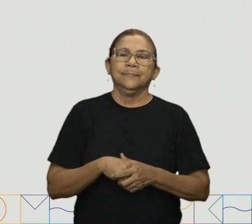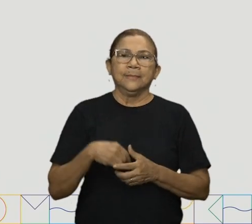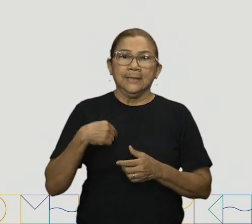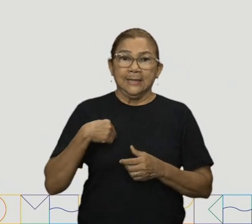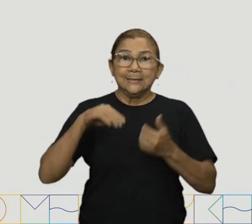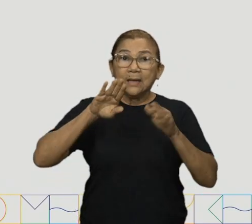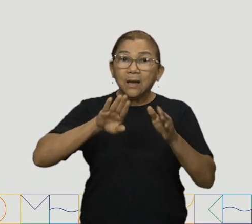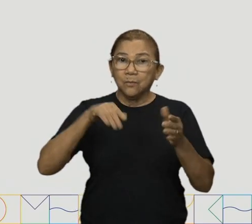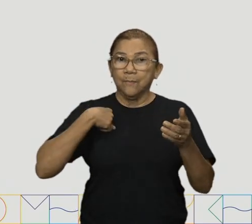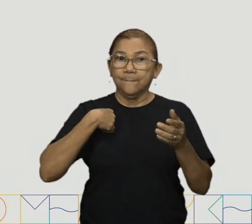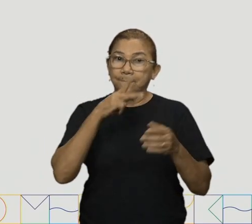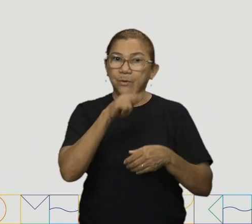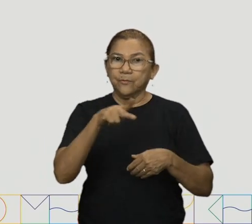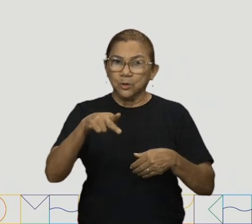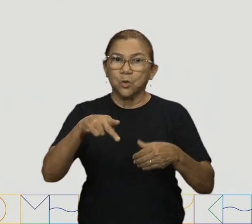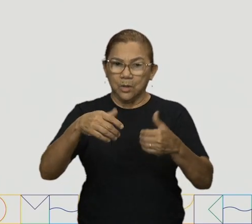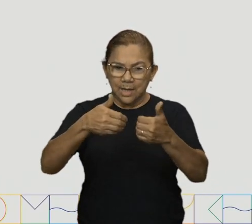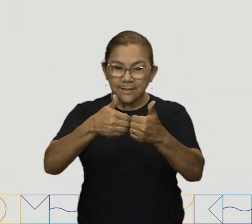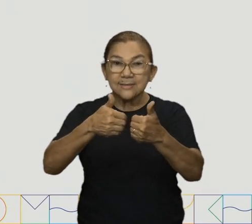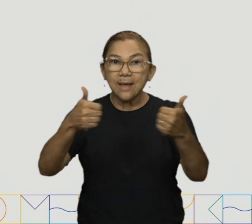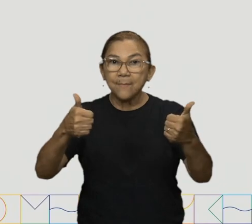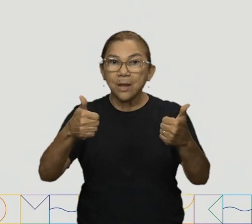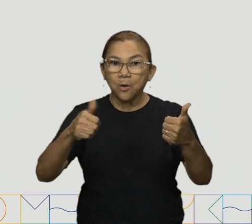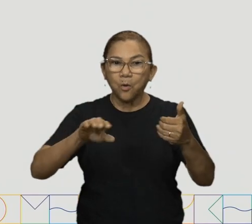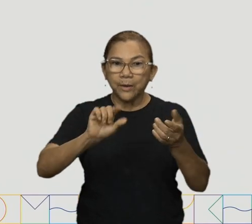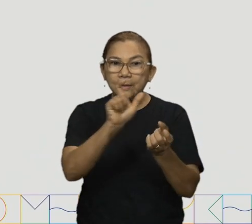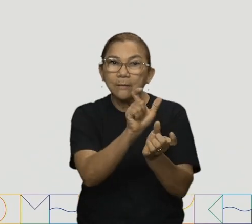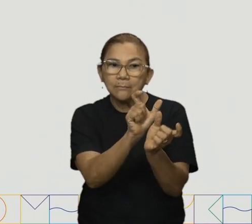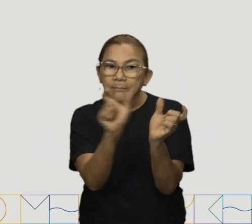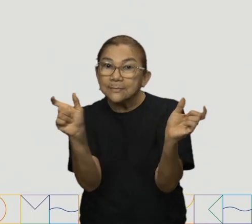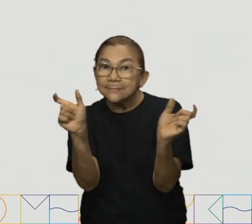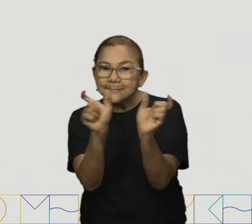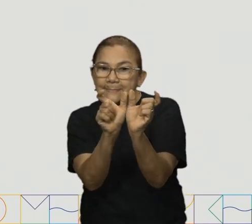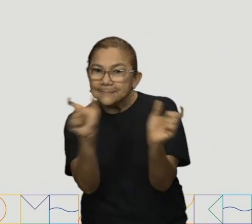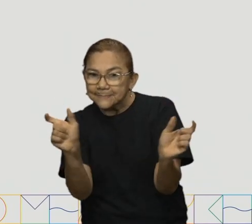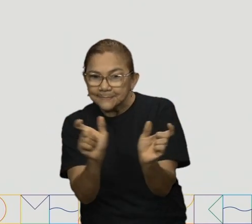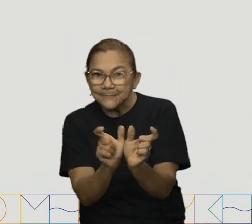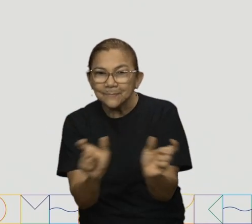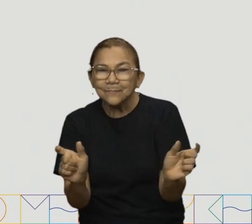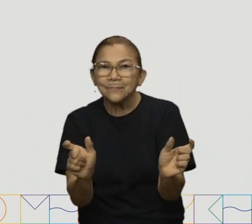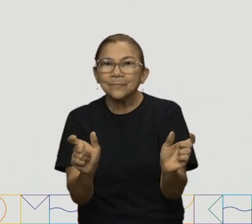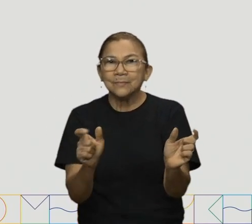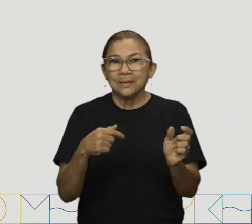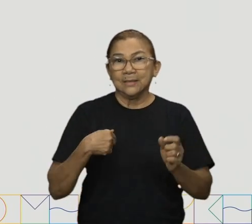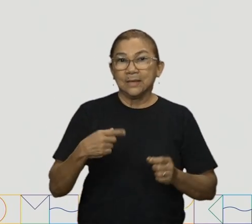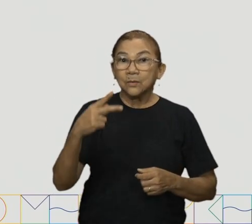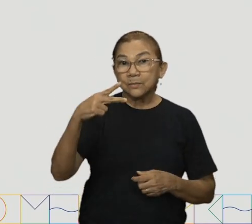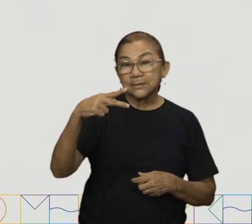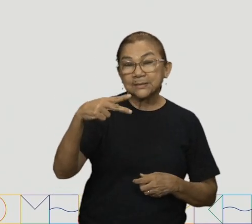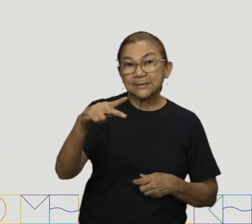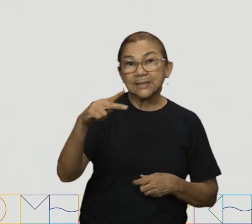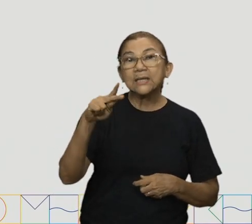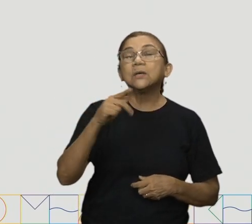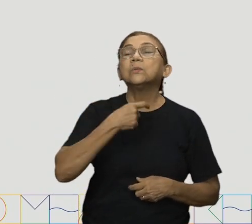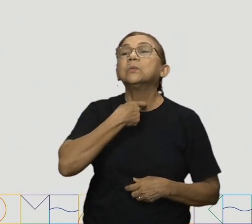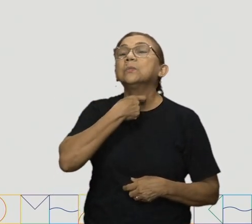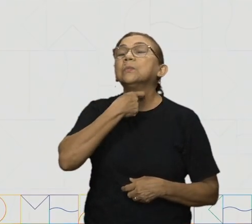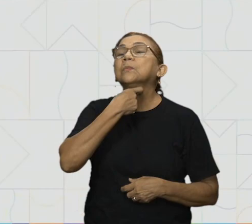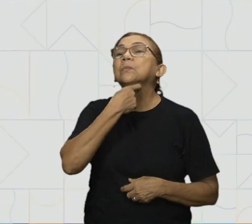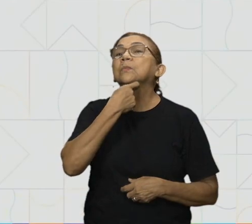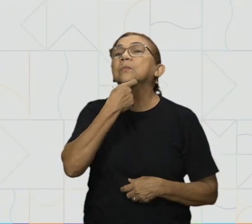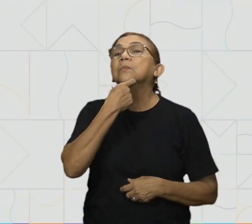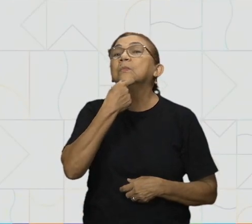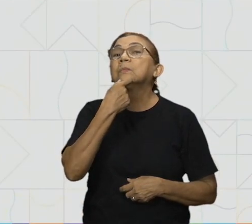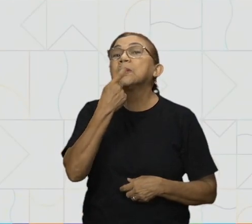aula anterior, que é para vocês visualizarem, o A, o E e o O. Ou seja, ao seu núcleo silábico formam uma única